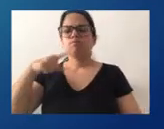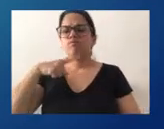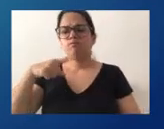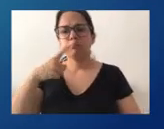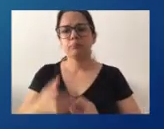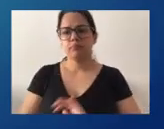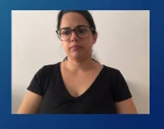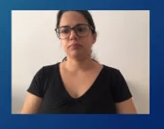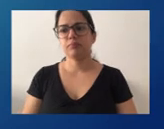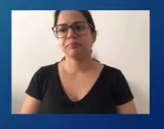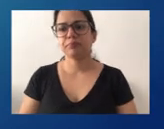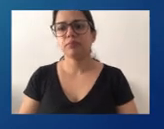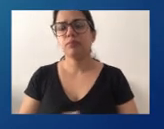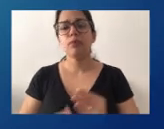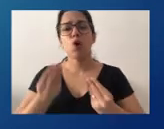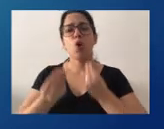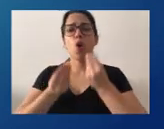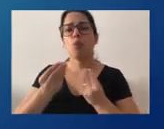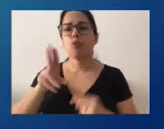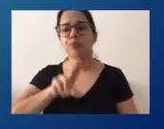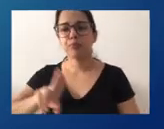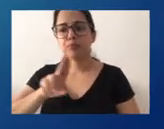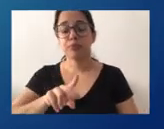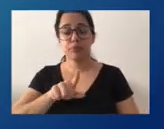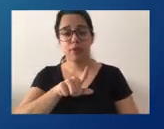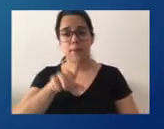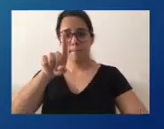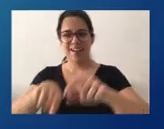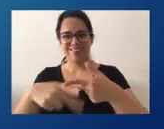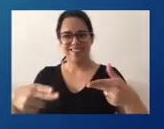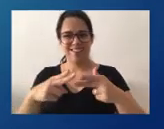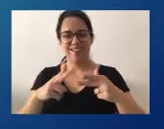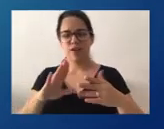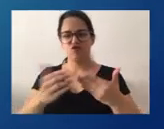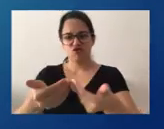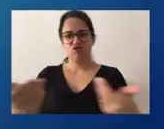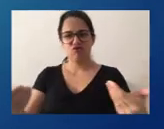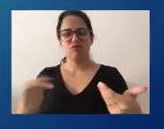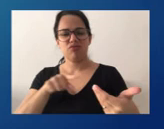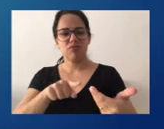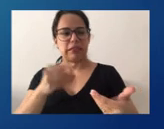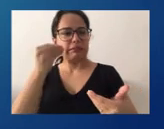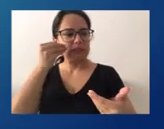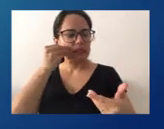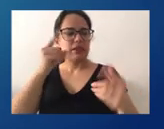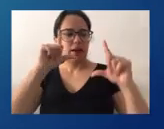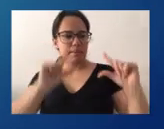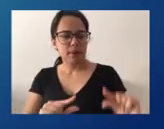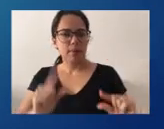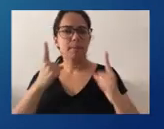Bem, as medidas preventivas são isolamento da máquina produtora de ruído, né, isolamento de ruído. Então, você pode ter um